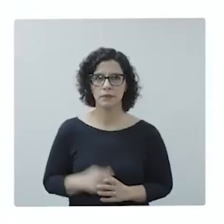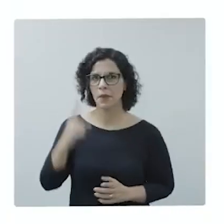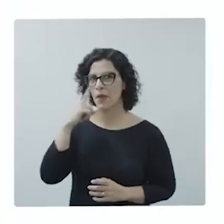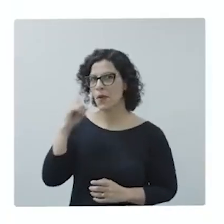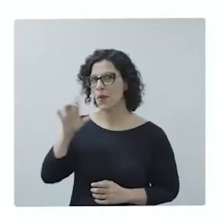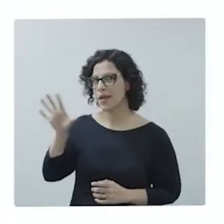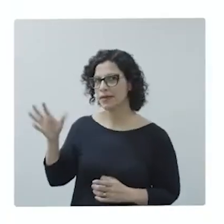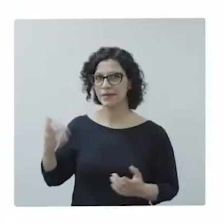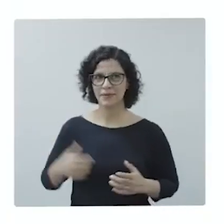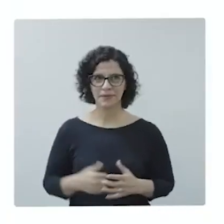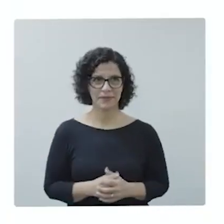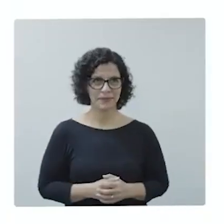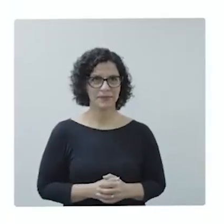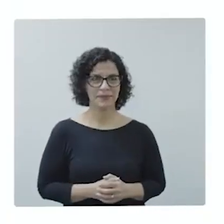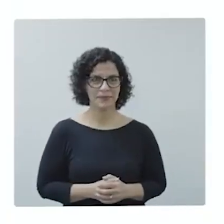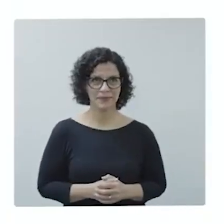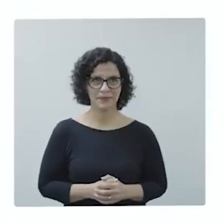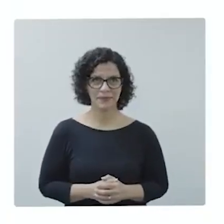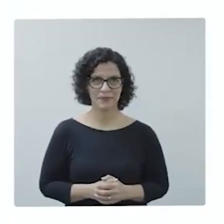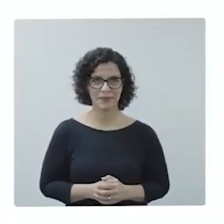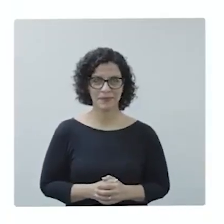esse?